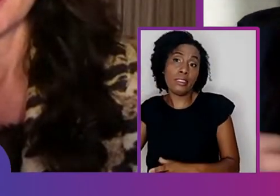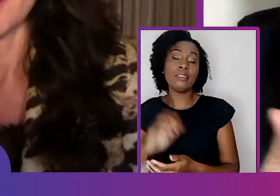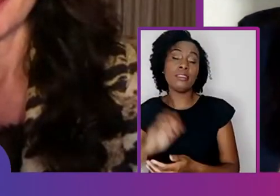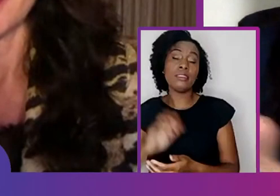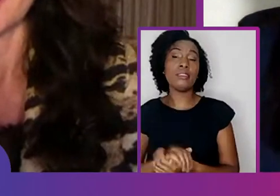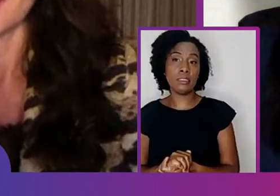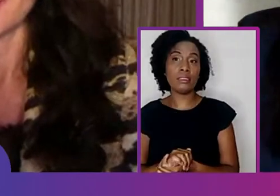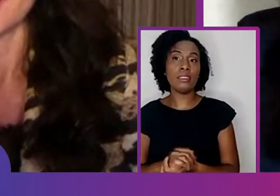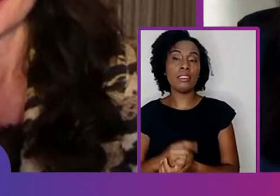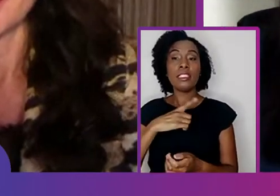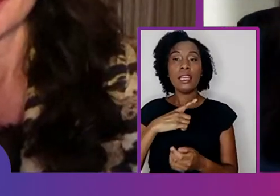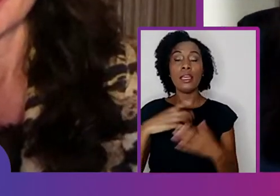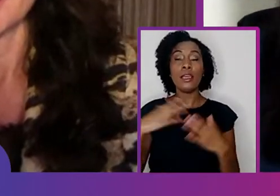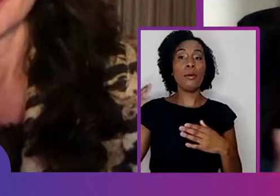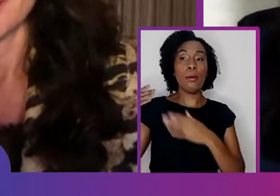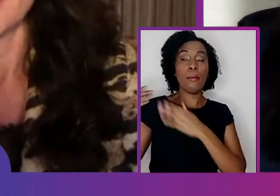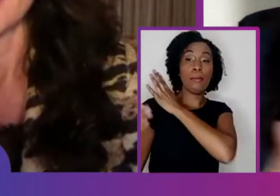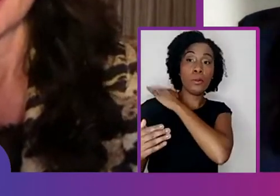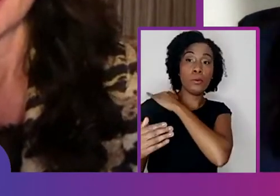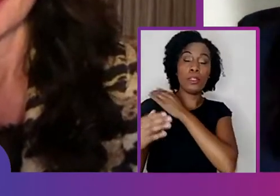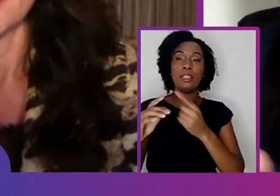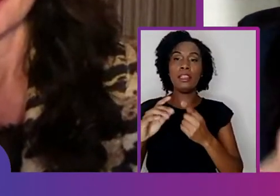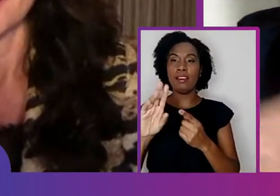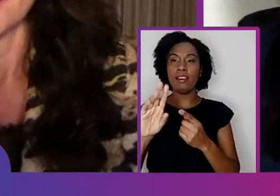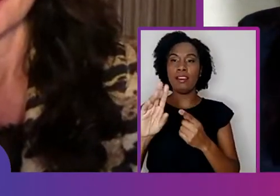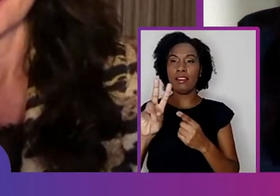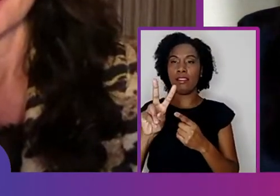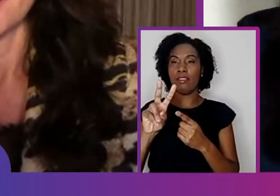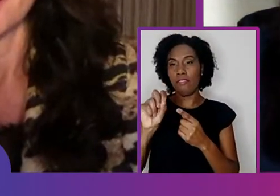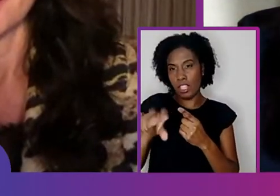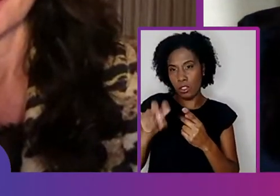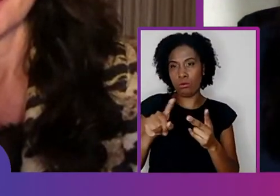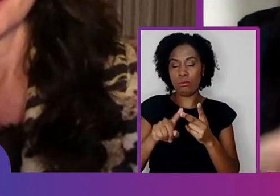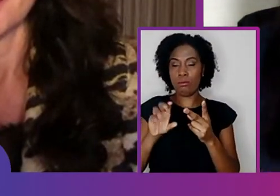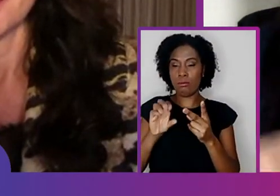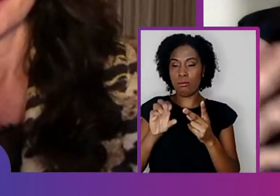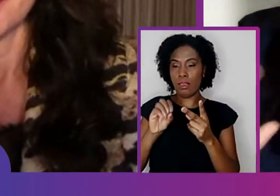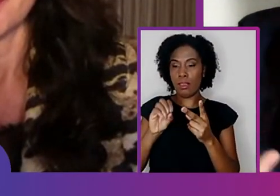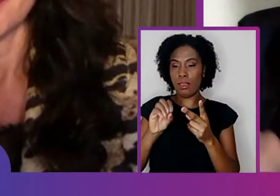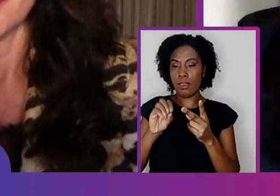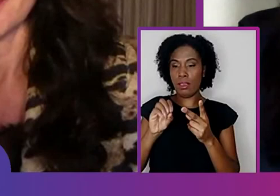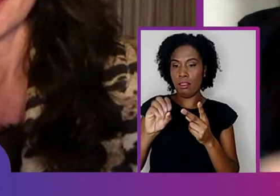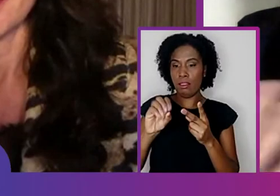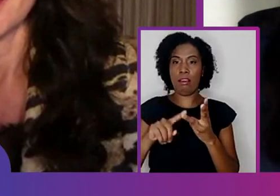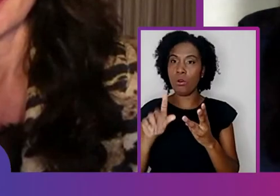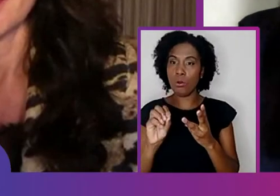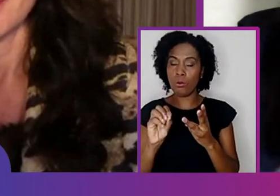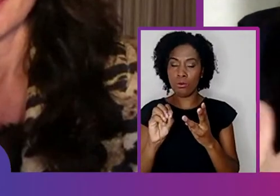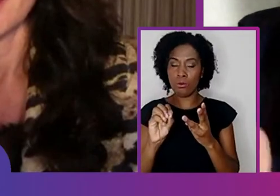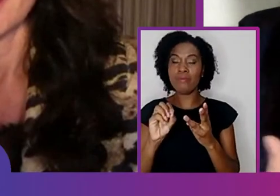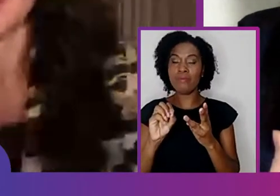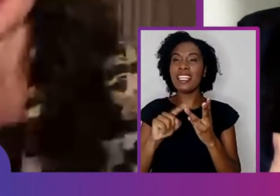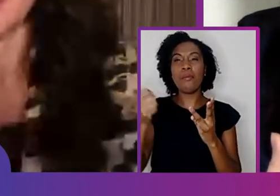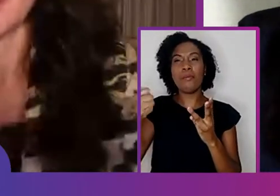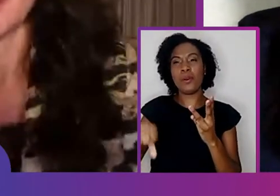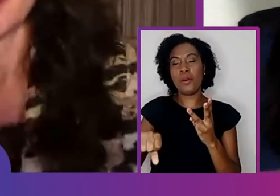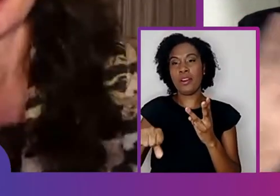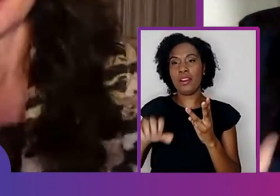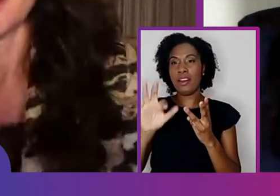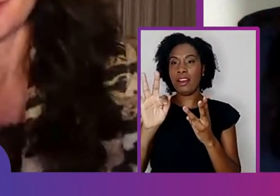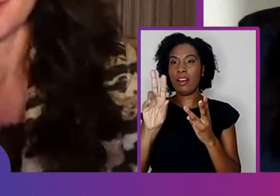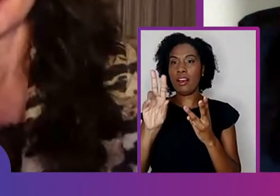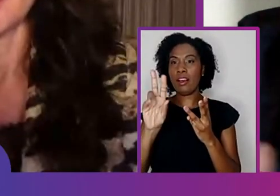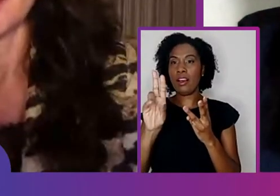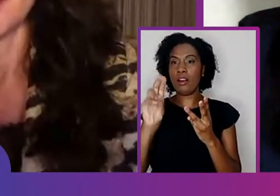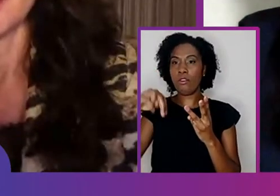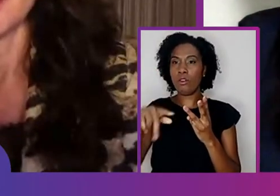pneumonias fúngicas, pneumonias bacterianas. E é bom dizer que as piores são as fúngicas, quer dizer, o fungo, que geralmente é menosprezado,